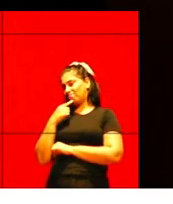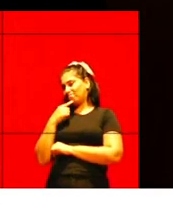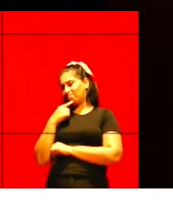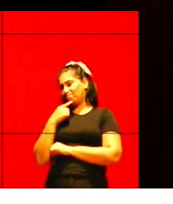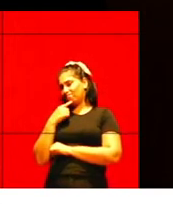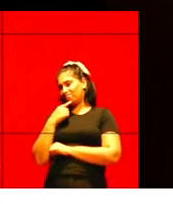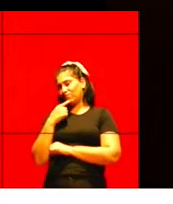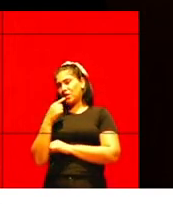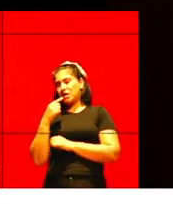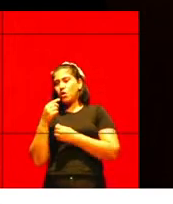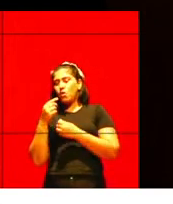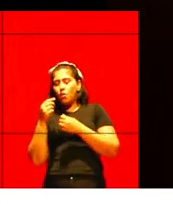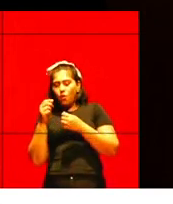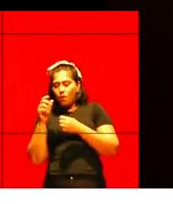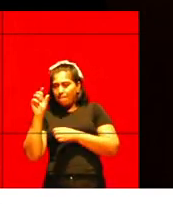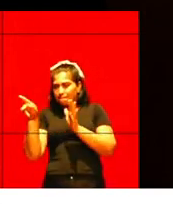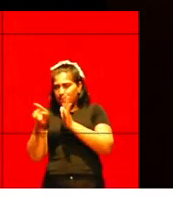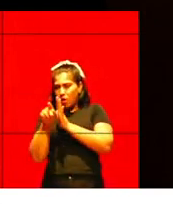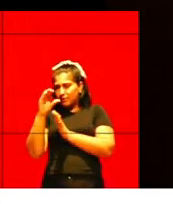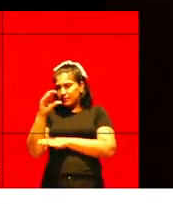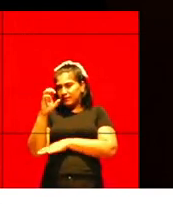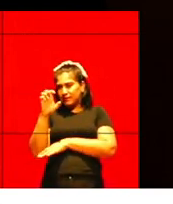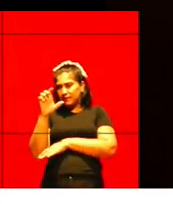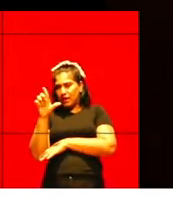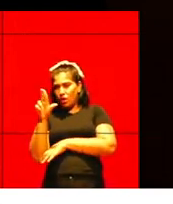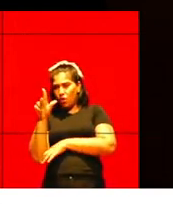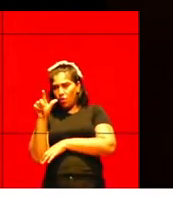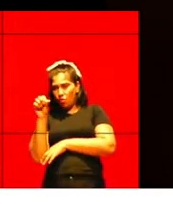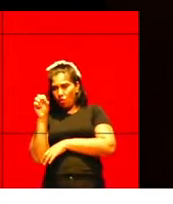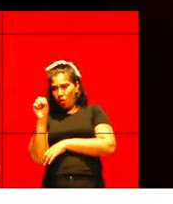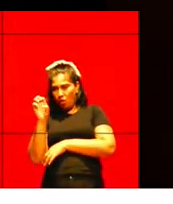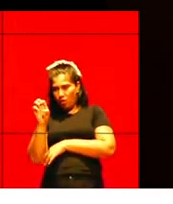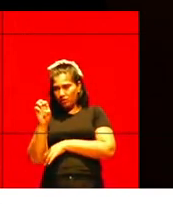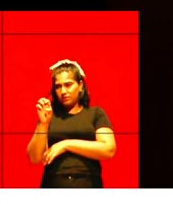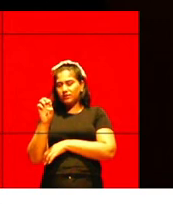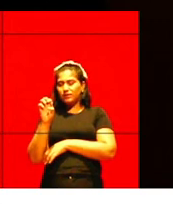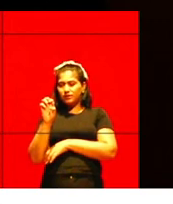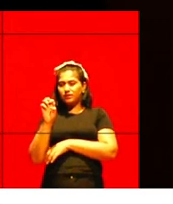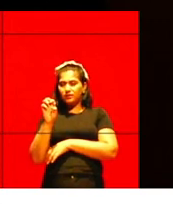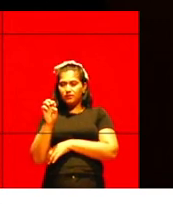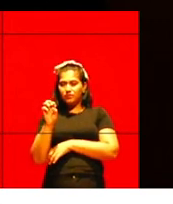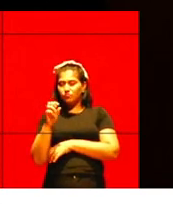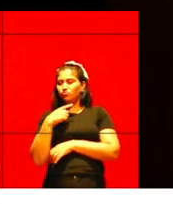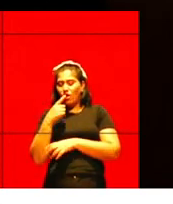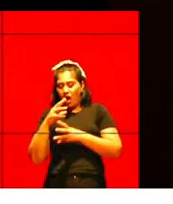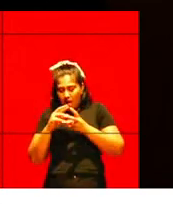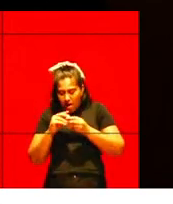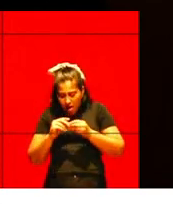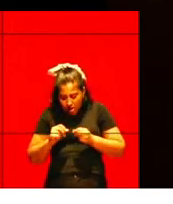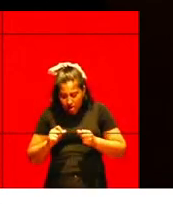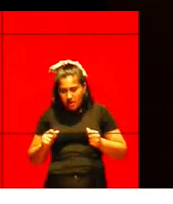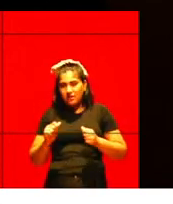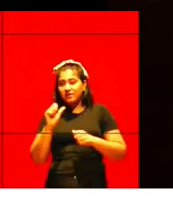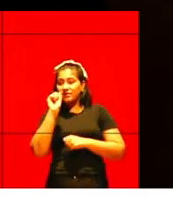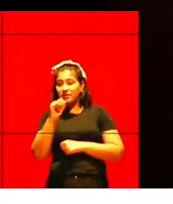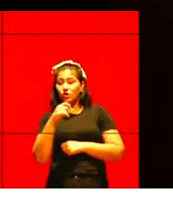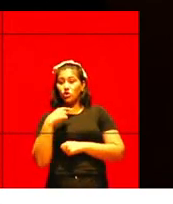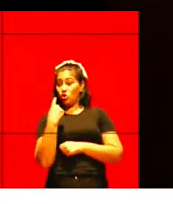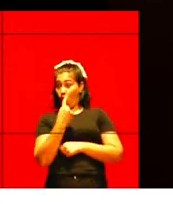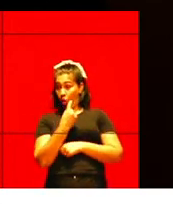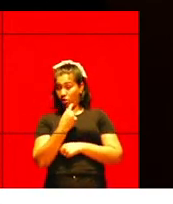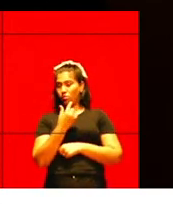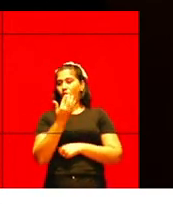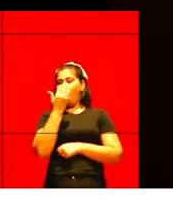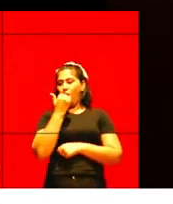da celulose. E eu falei para vocês, alguns até fizeram uma cara de espanto, quando eu falei que nós comemos